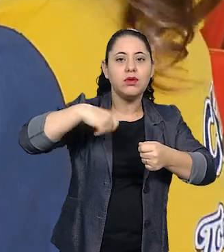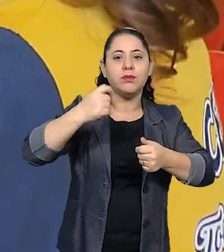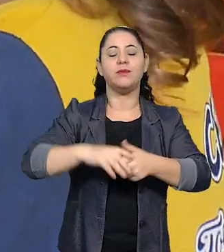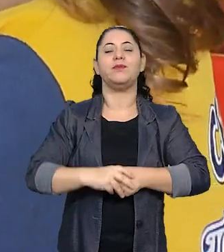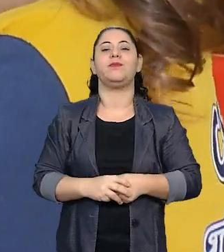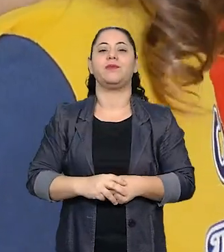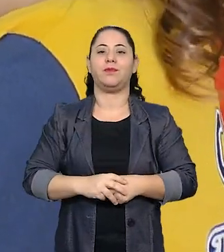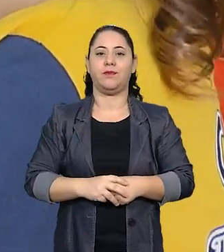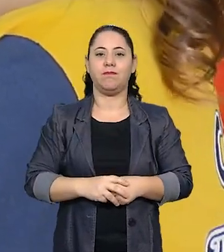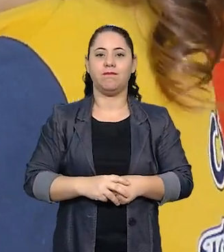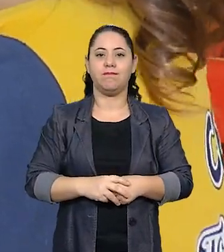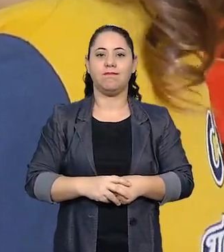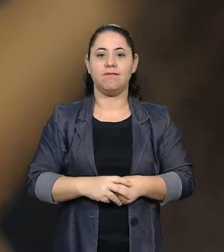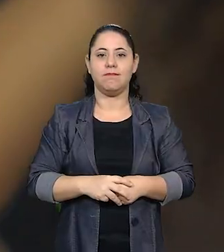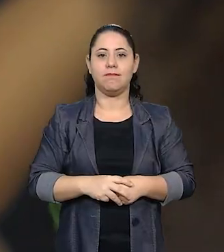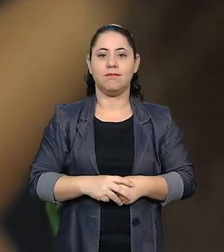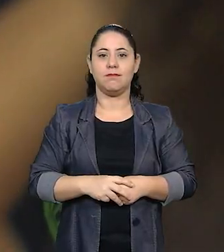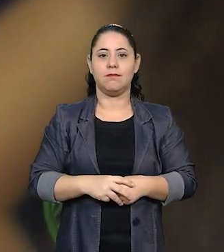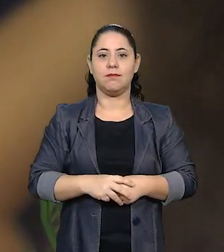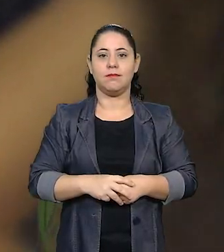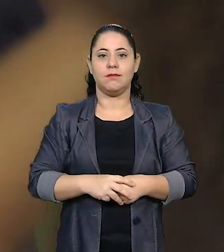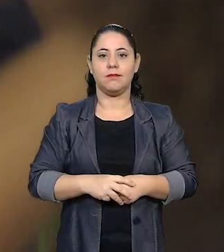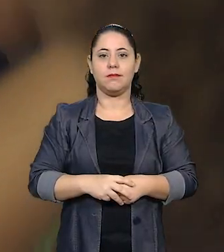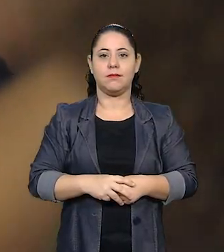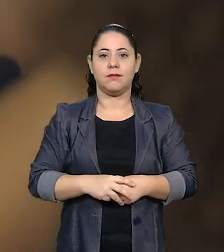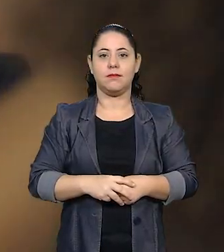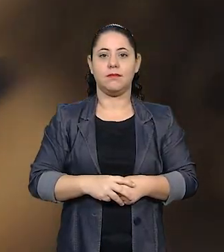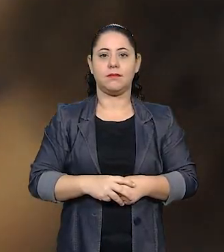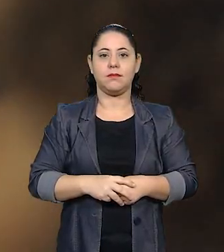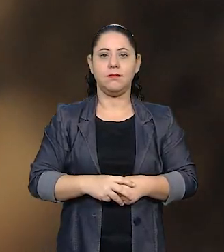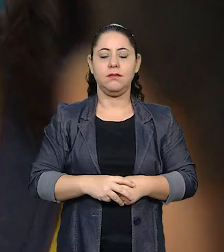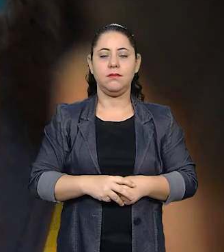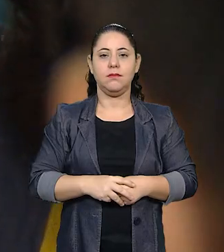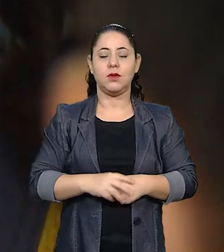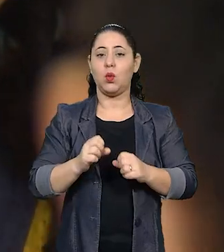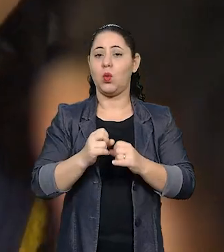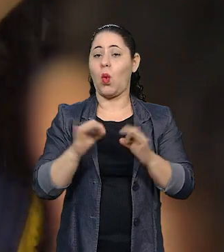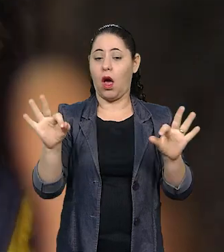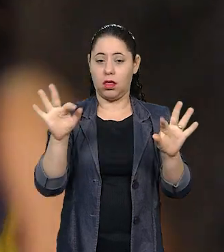no prato a quantidade de comida que querem, porque aqui o esquema é de self-service.